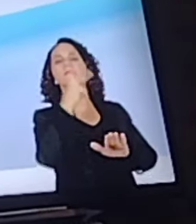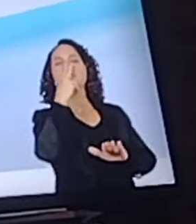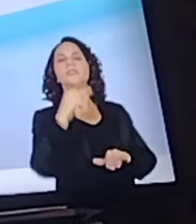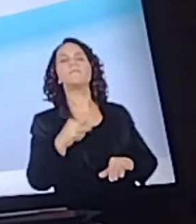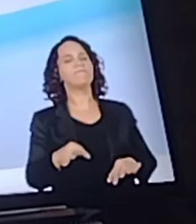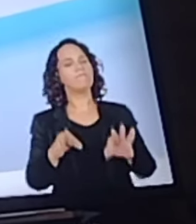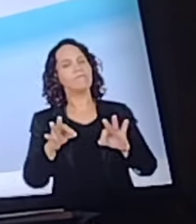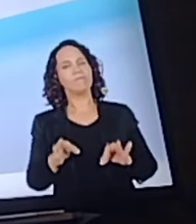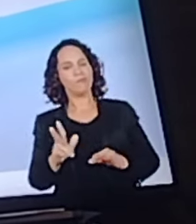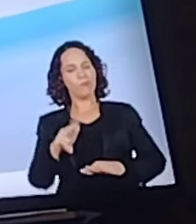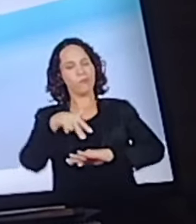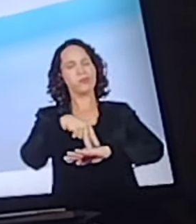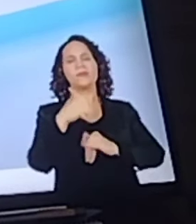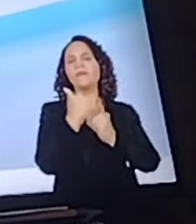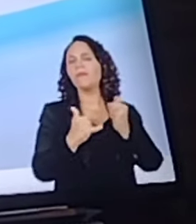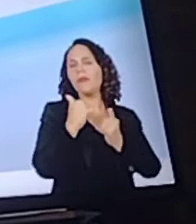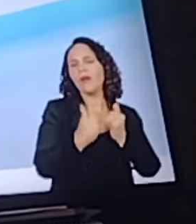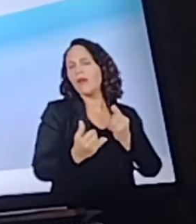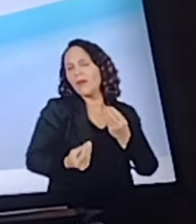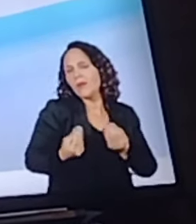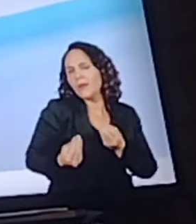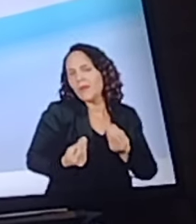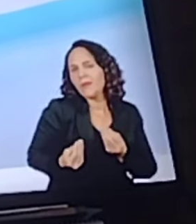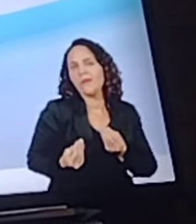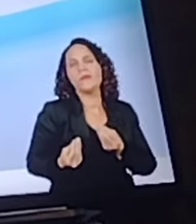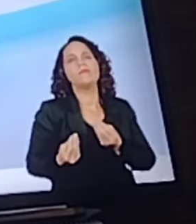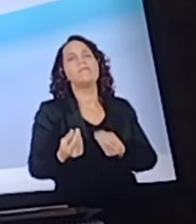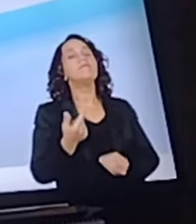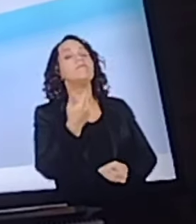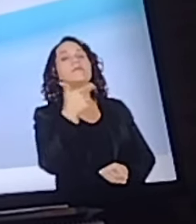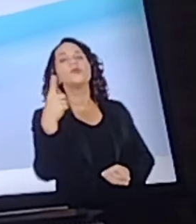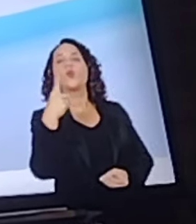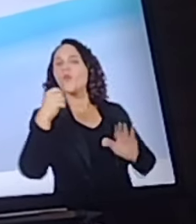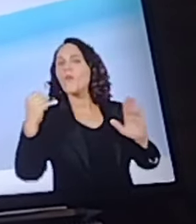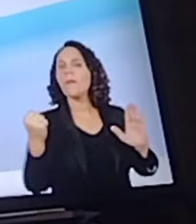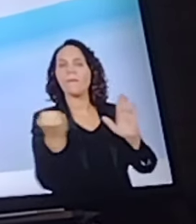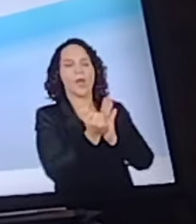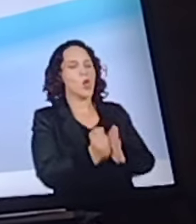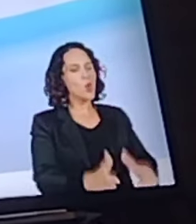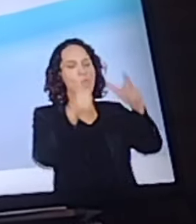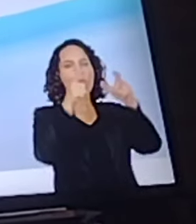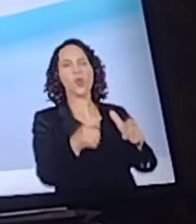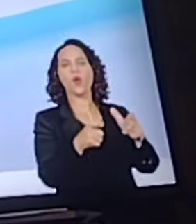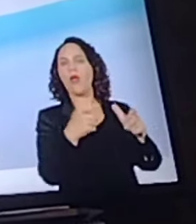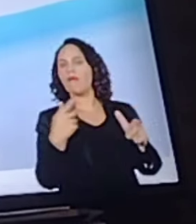postura que eu acho que se aproxima da sua, no sentido de que não tem um marcador explicitamente